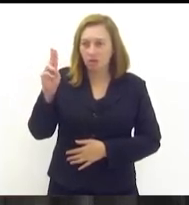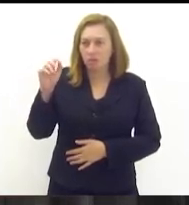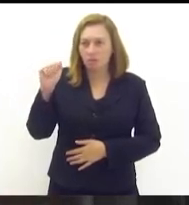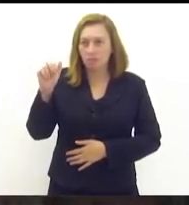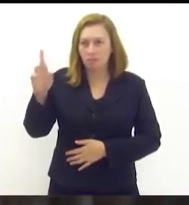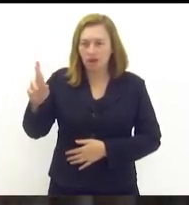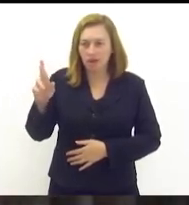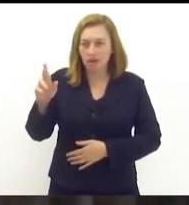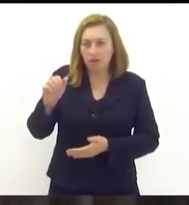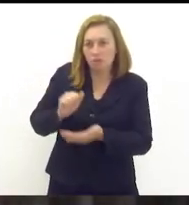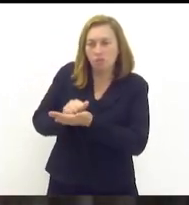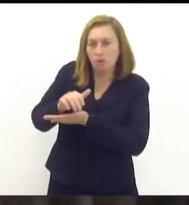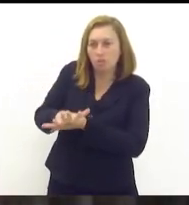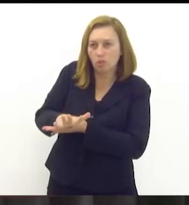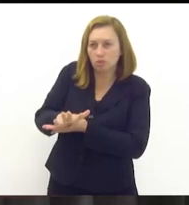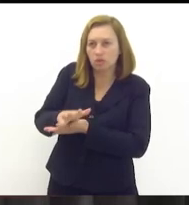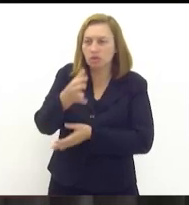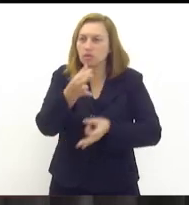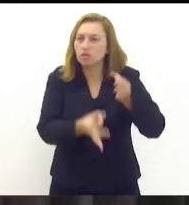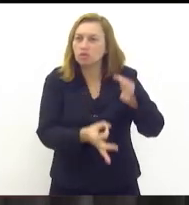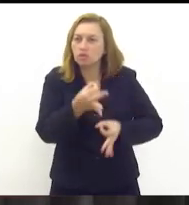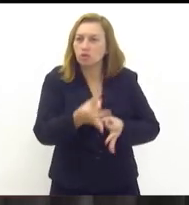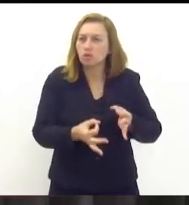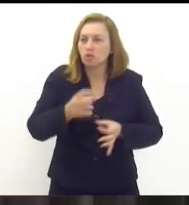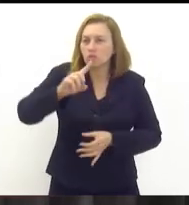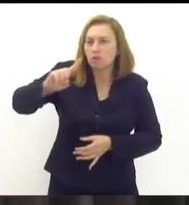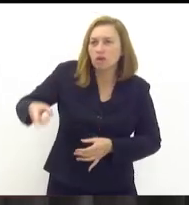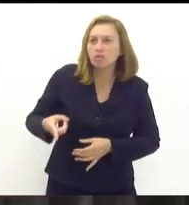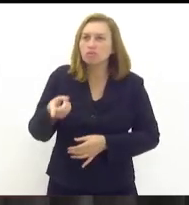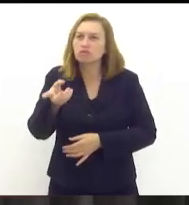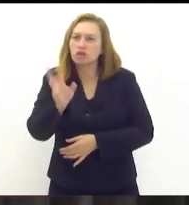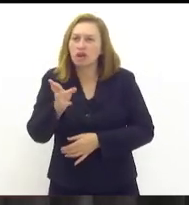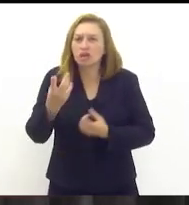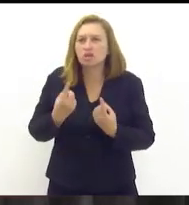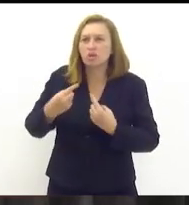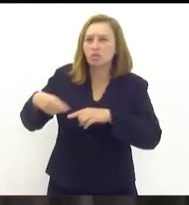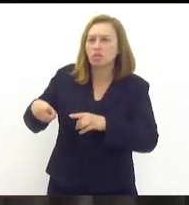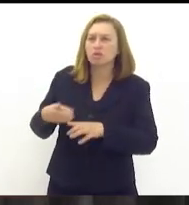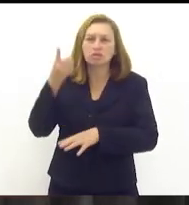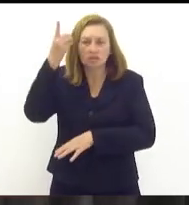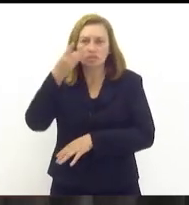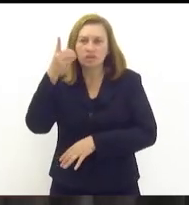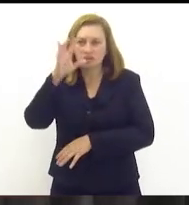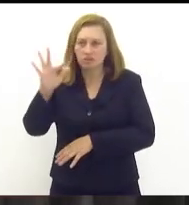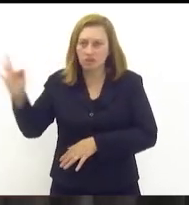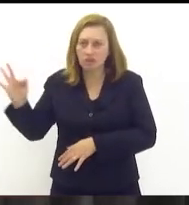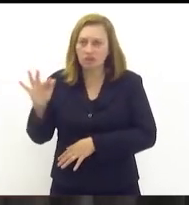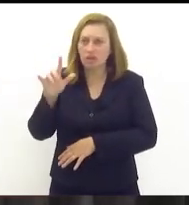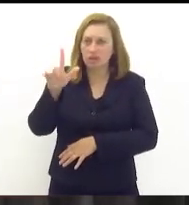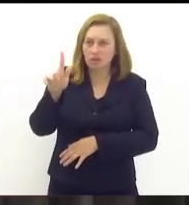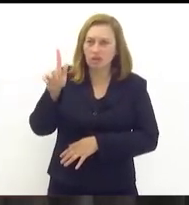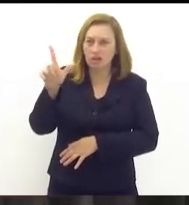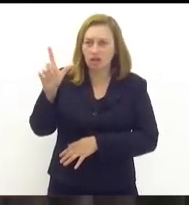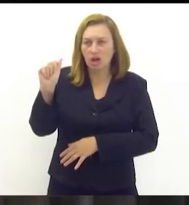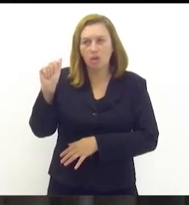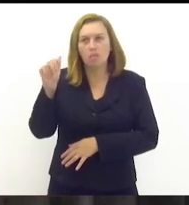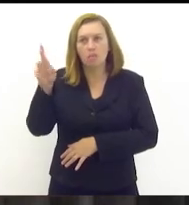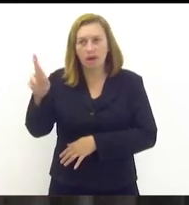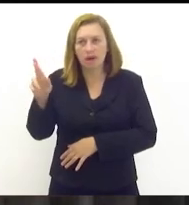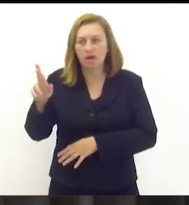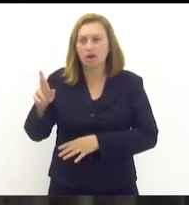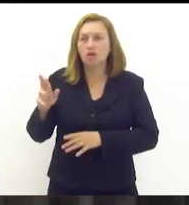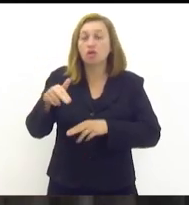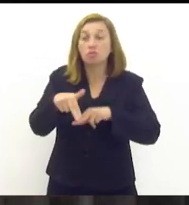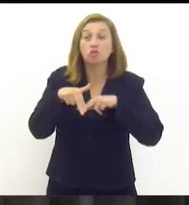aplicou uma multa absurda de 1 milhão de reais contra o deputado federal Glauber Braga e o